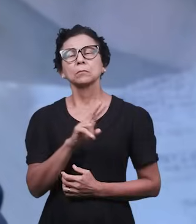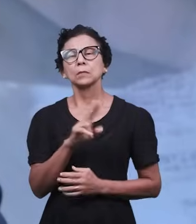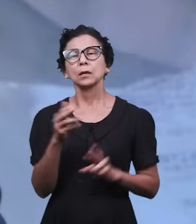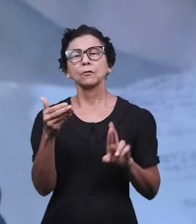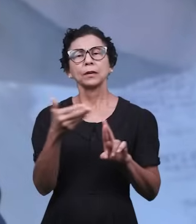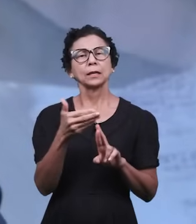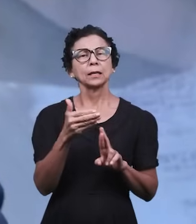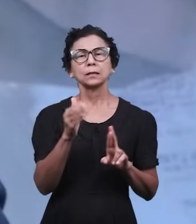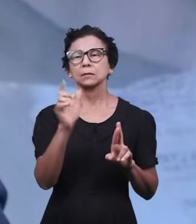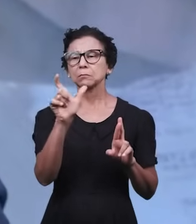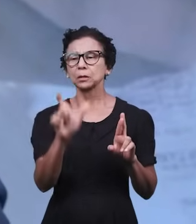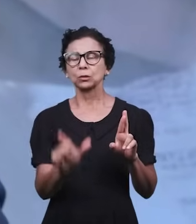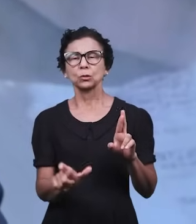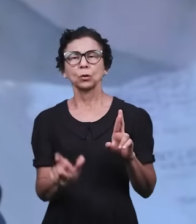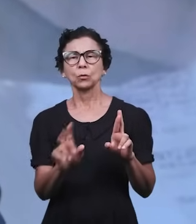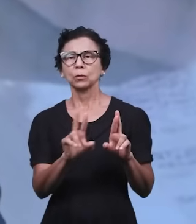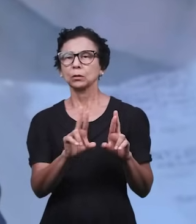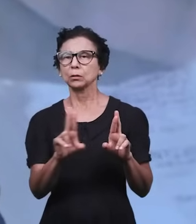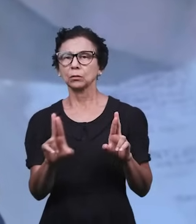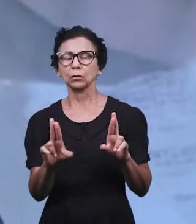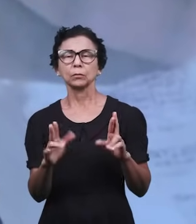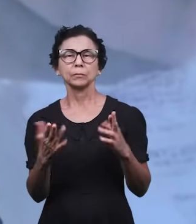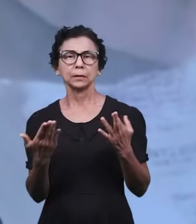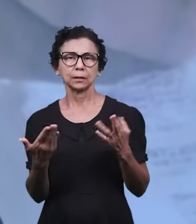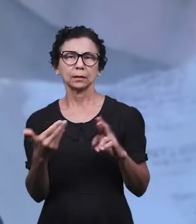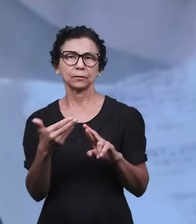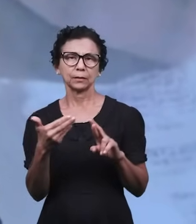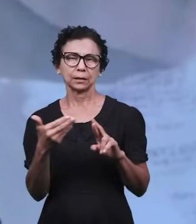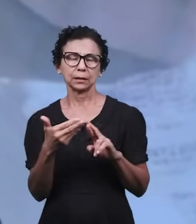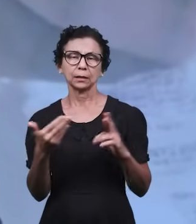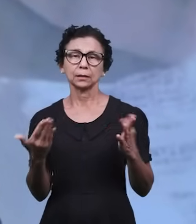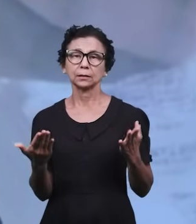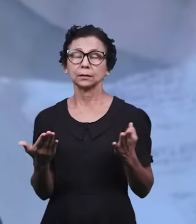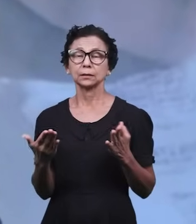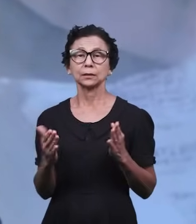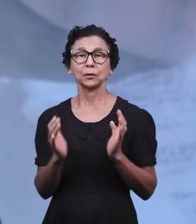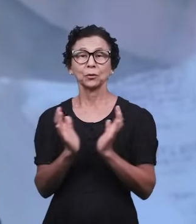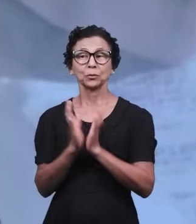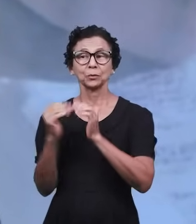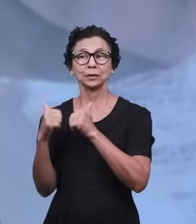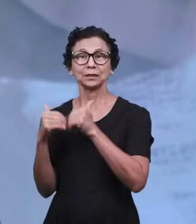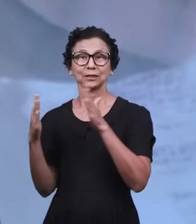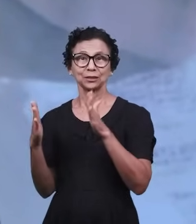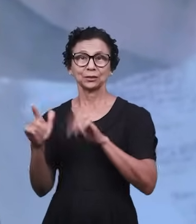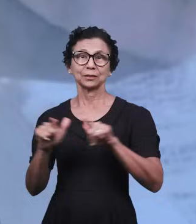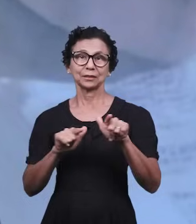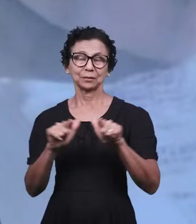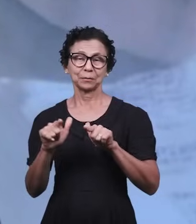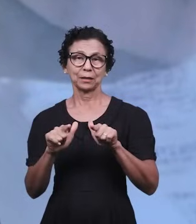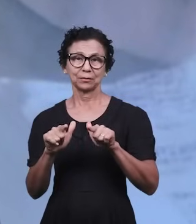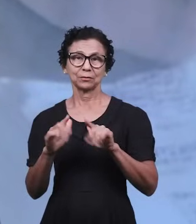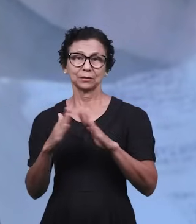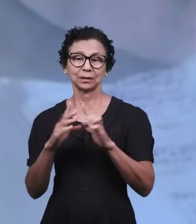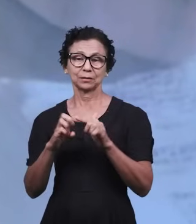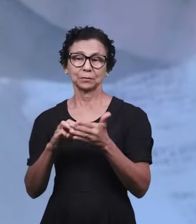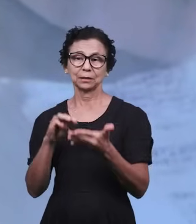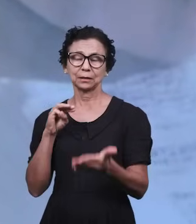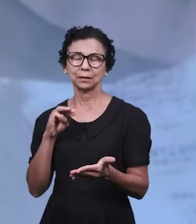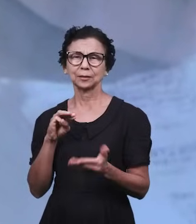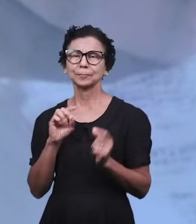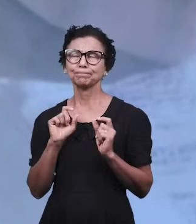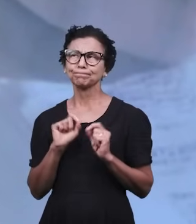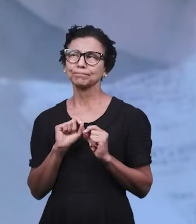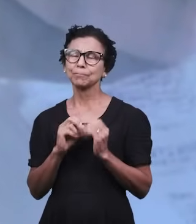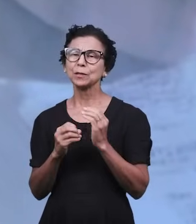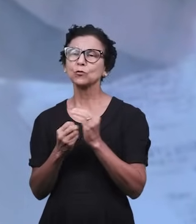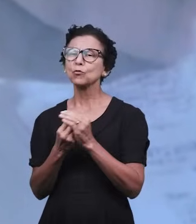outra pessoa, mas isso aí pode até ser falado sobre isso, aquelas pessoas que iniciaram o trabalho dessa igreja, né? Mas sobre fundamento